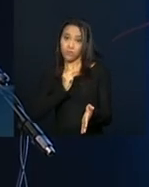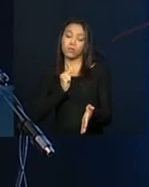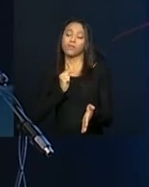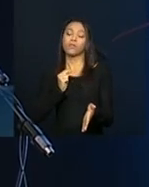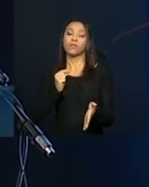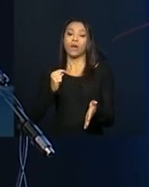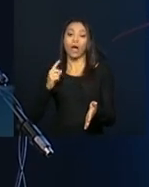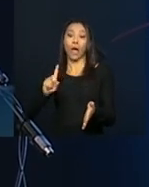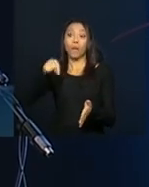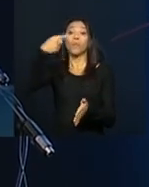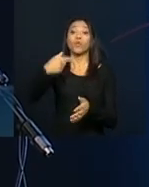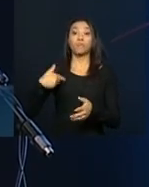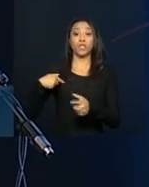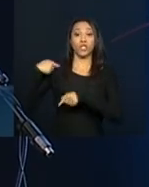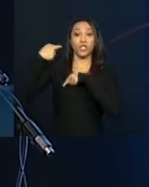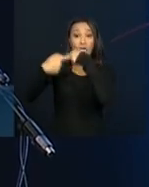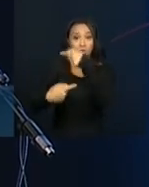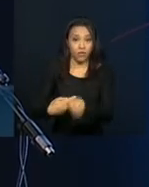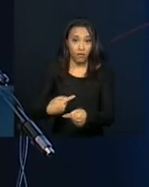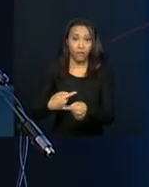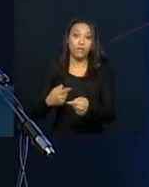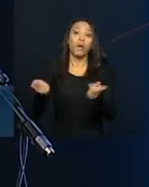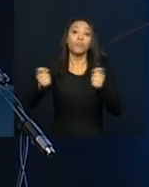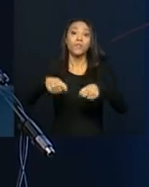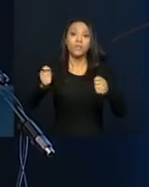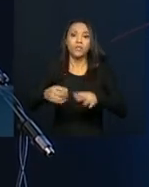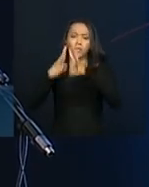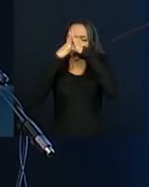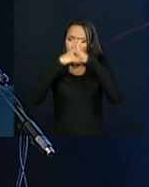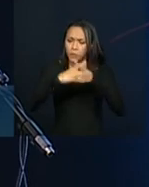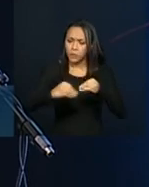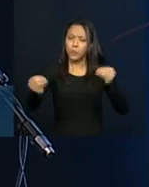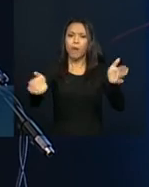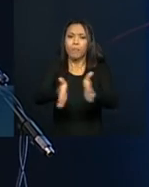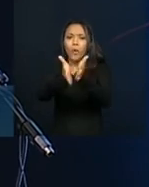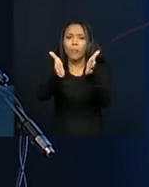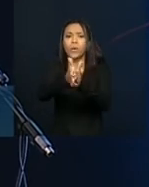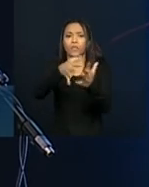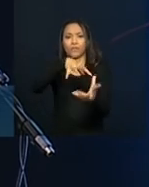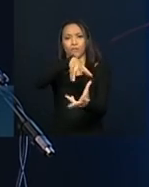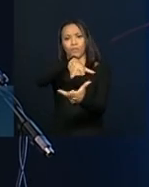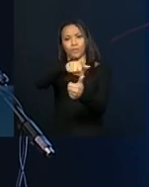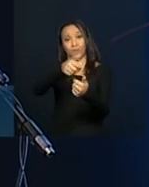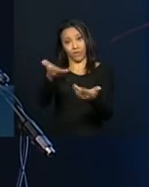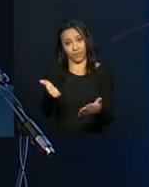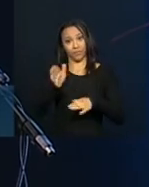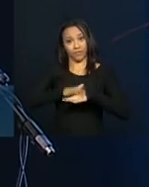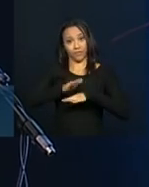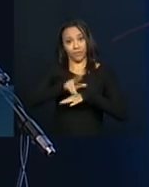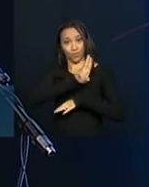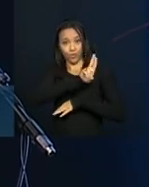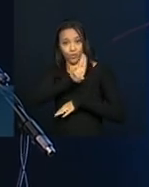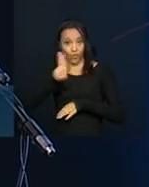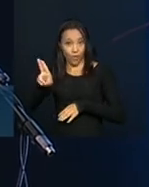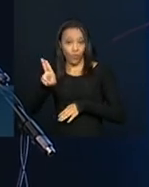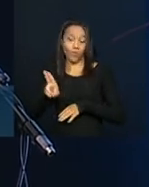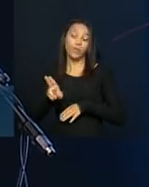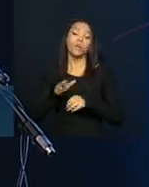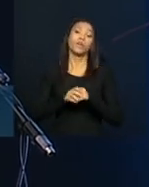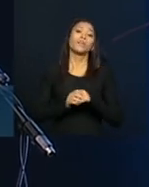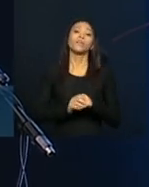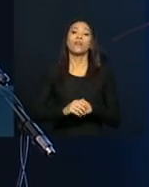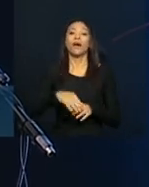geração vamos poder eliminar a pobreza do mundo. Então, no nome do Sistema das Nações